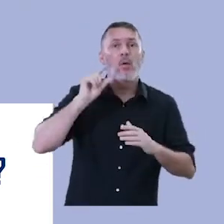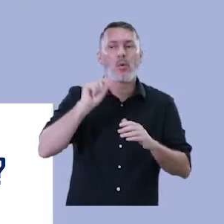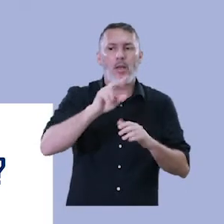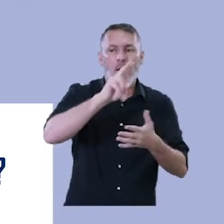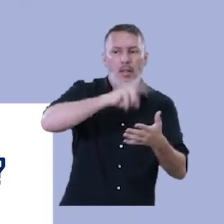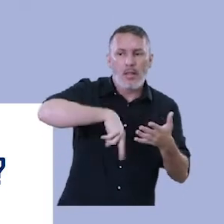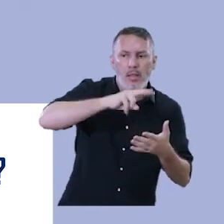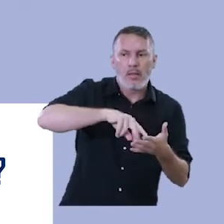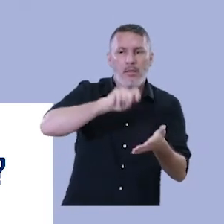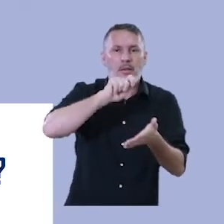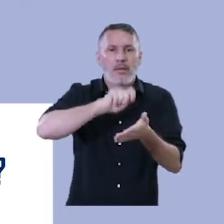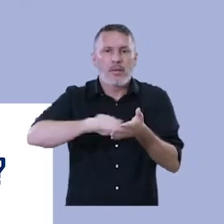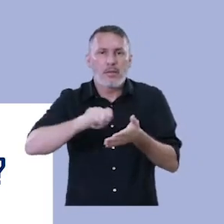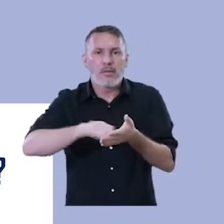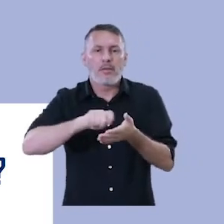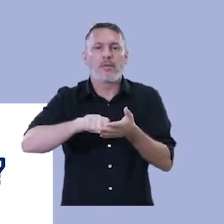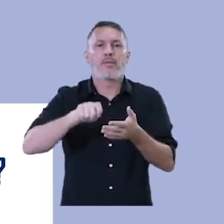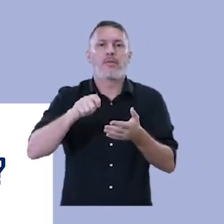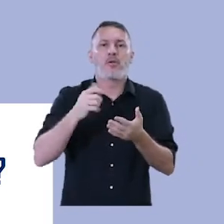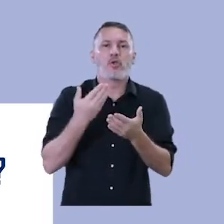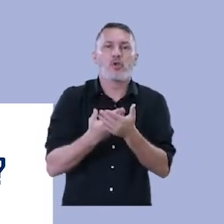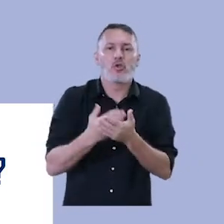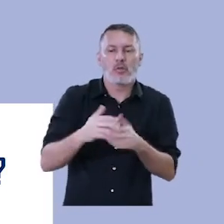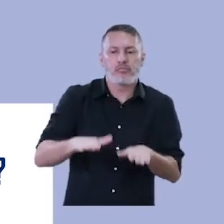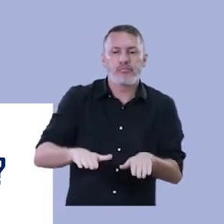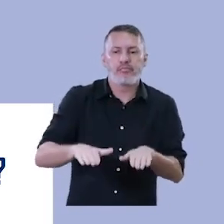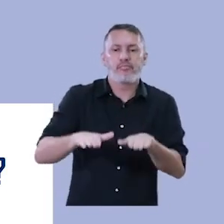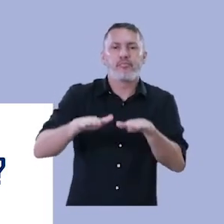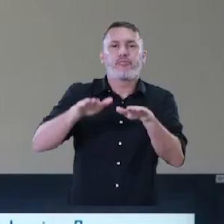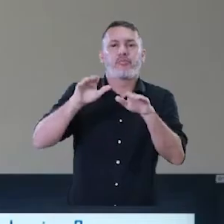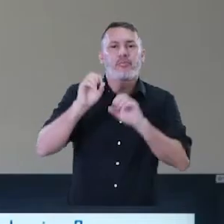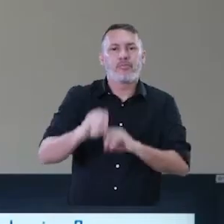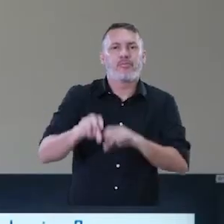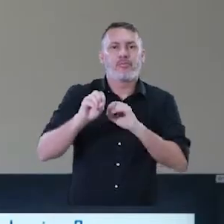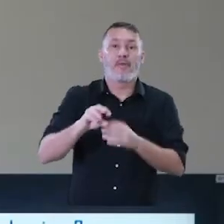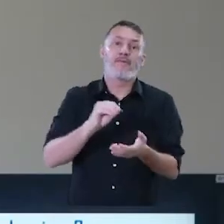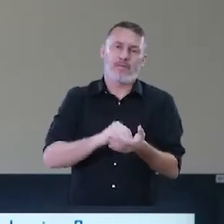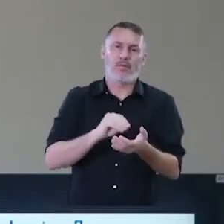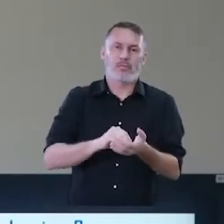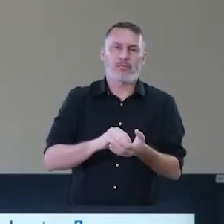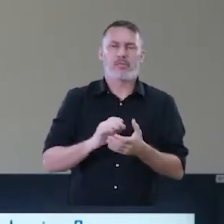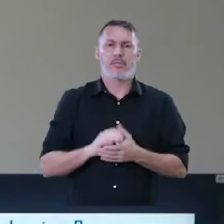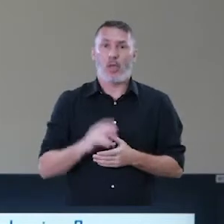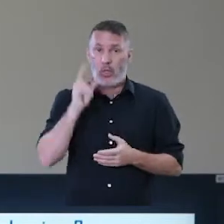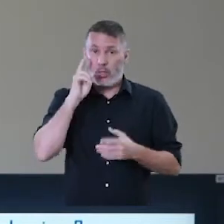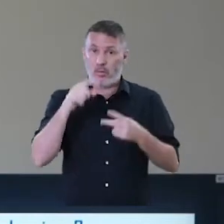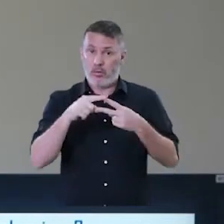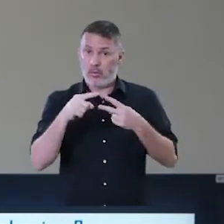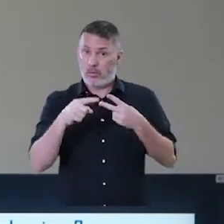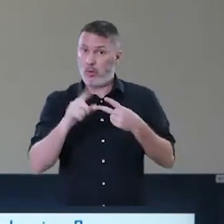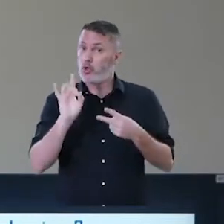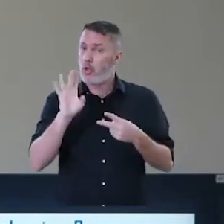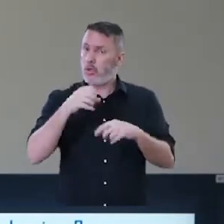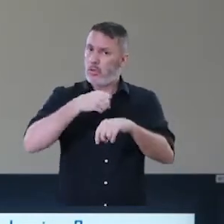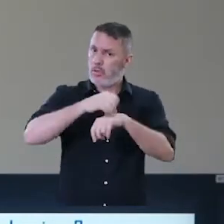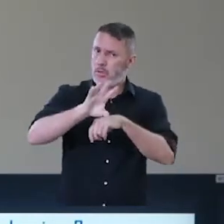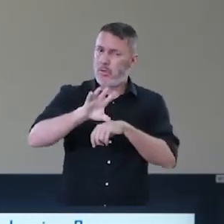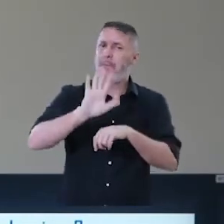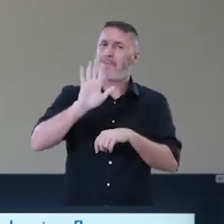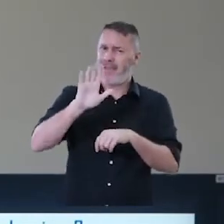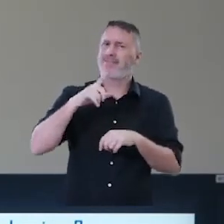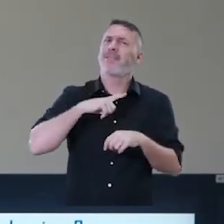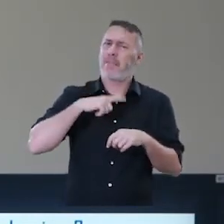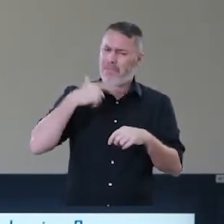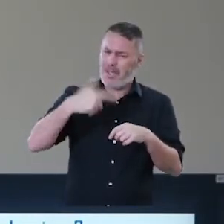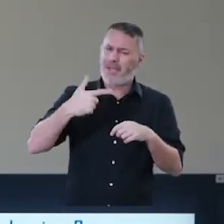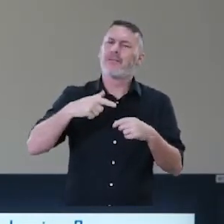às práticas de leitura e escrita no processo educacional. Então eu tenho duas informações, eu poderia ter várias, mas